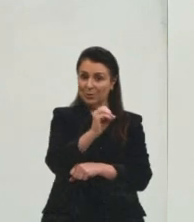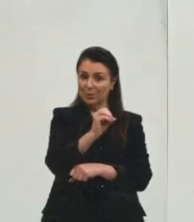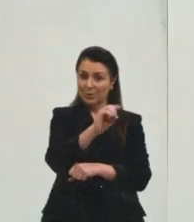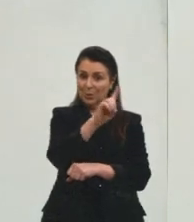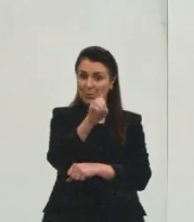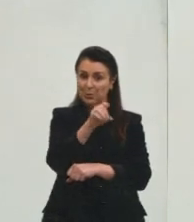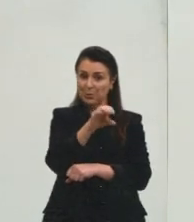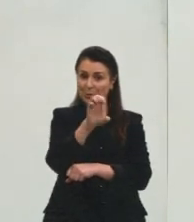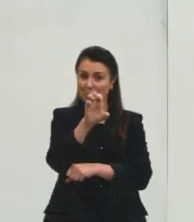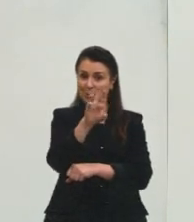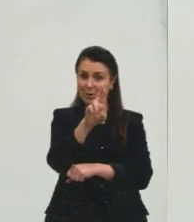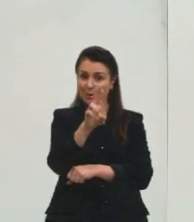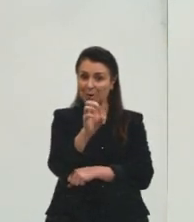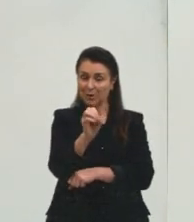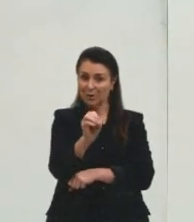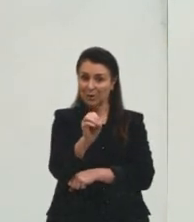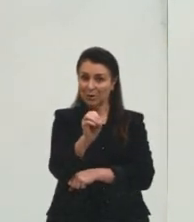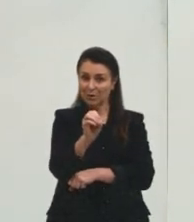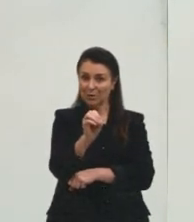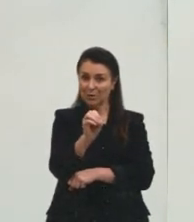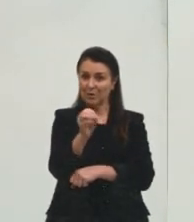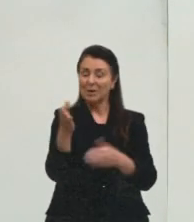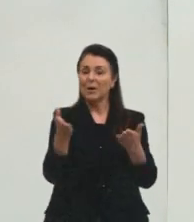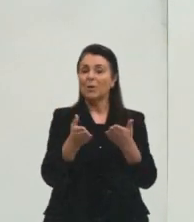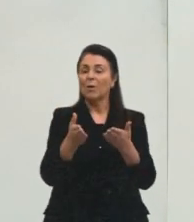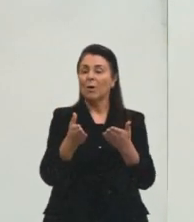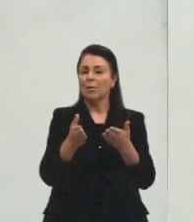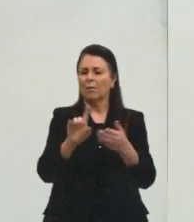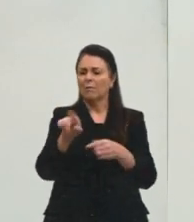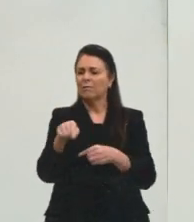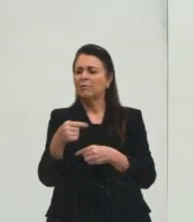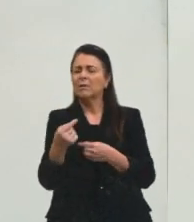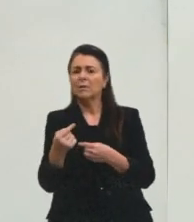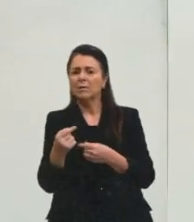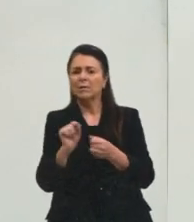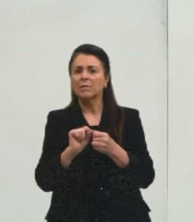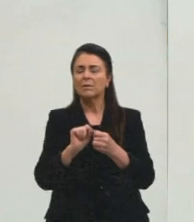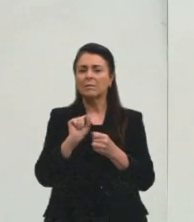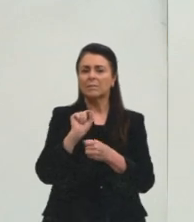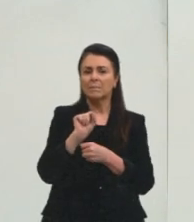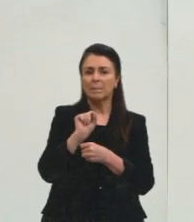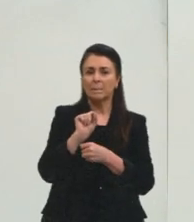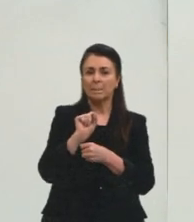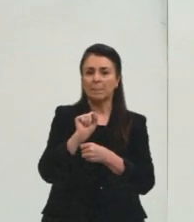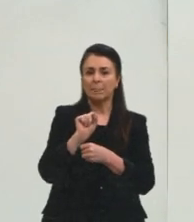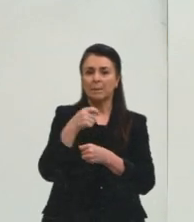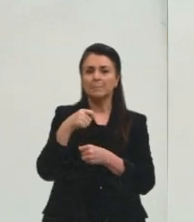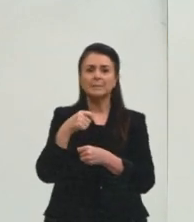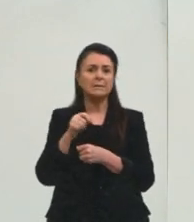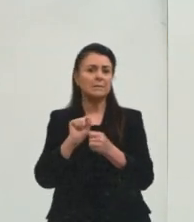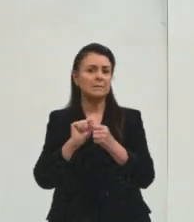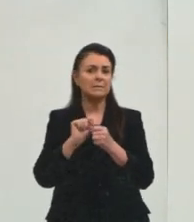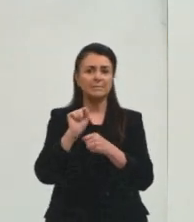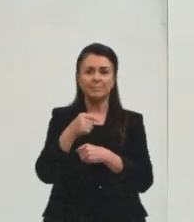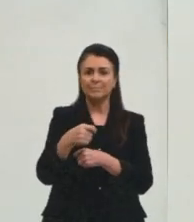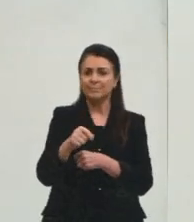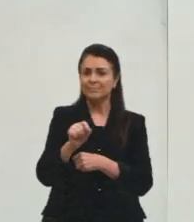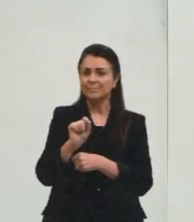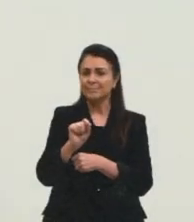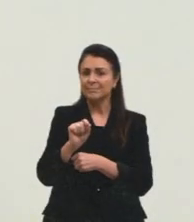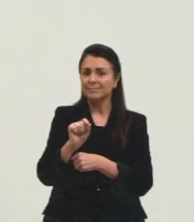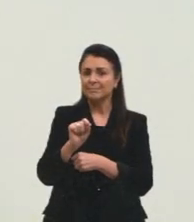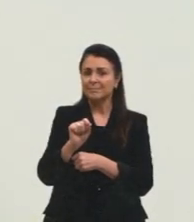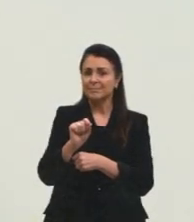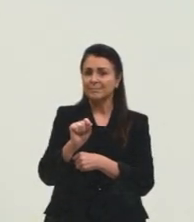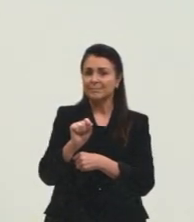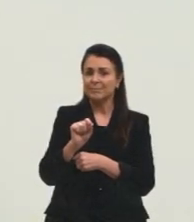vírgula que eu vou usar que aqui eu vou ter que representar com, aqui eu não precisava no caso de ensino mas aqui eu preciso eu vou